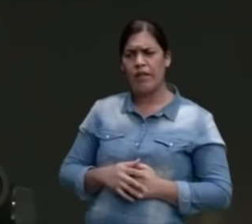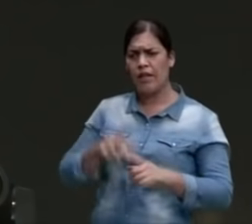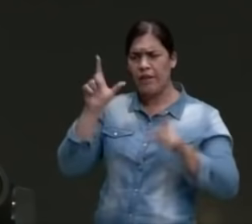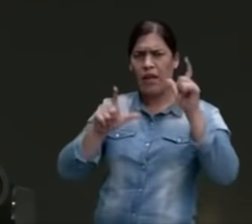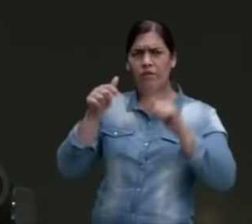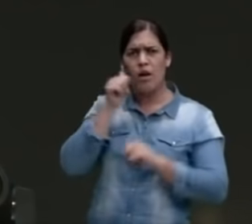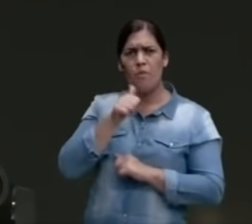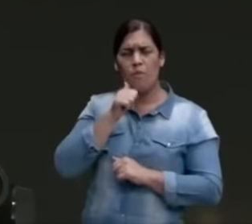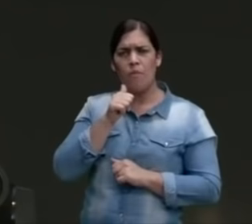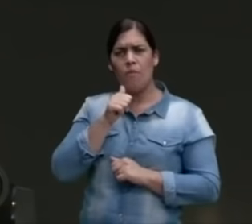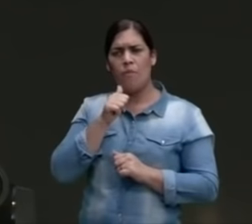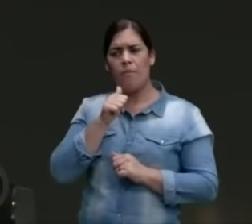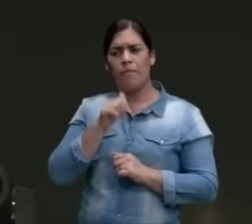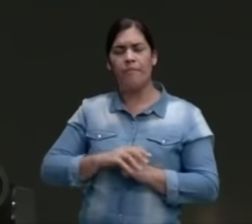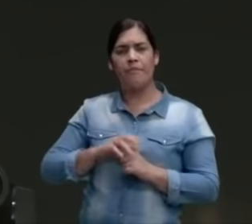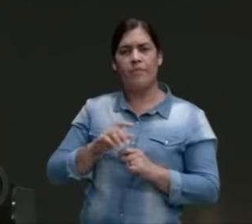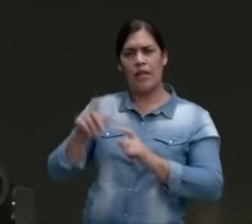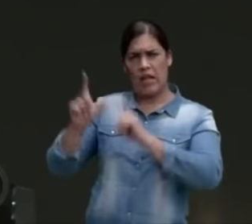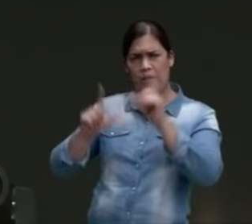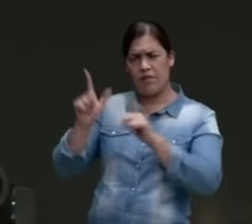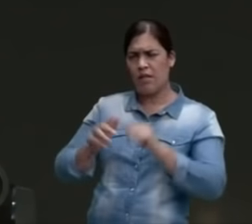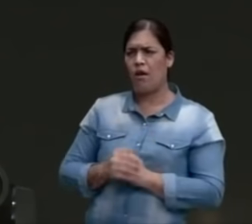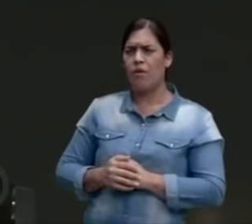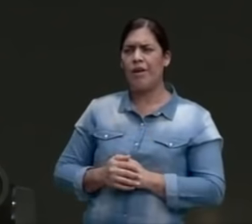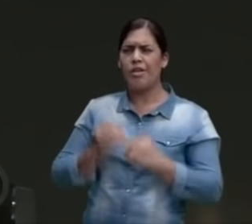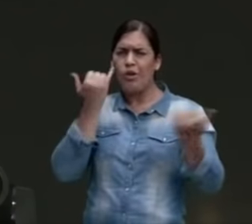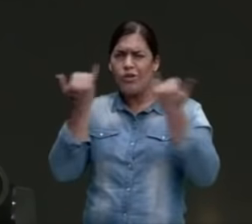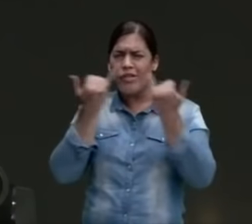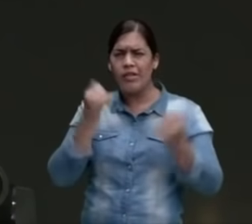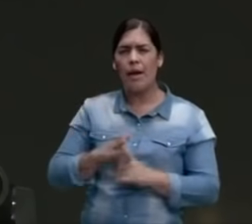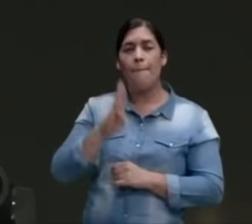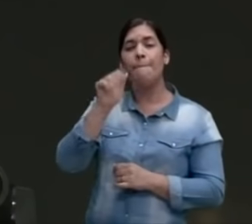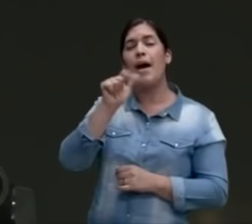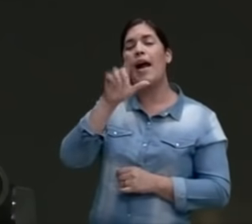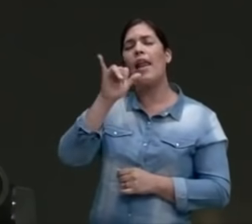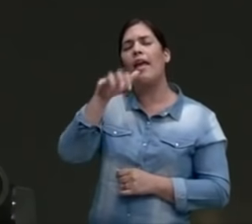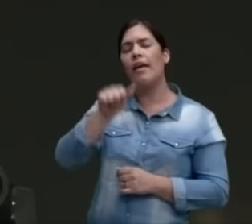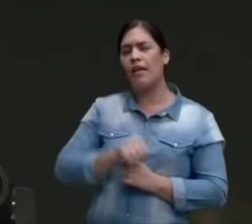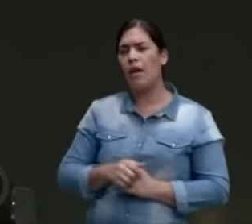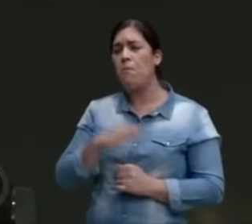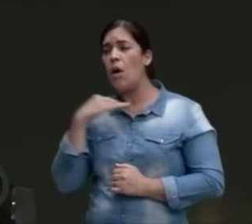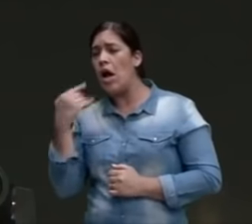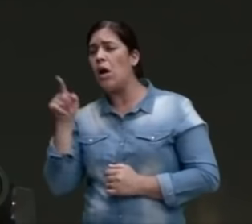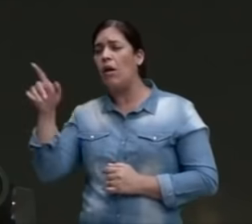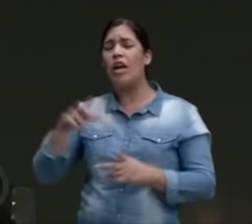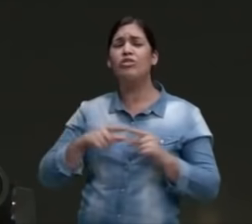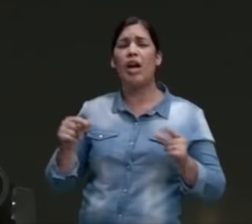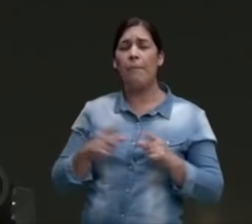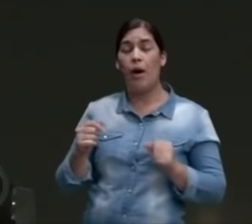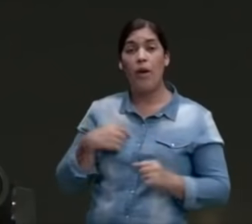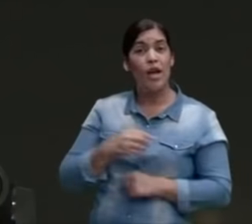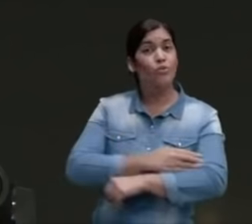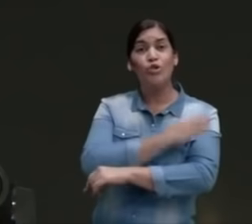morreu lá no Japão, e eu vi aquilo lá, eu fiquei tão comovido, fiquei o dia inteirinho pensando nessa baleia. Irmãos, eu fiquei o